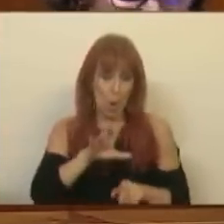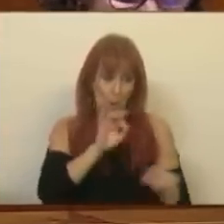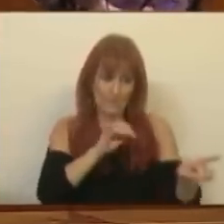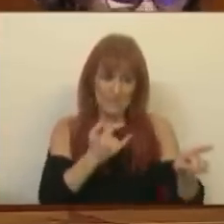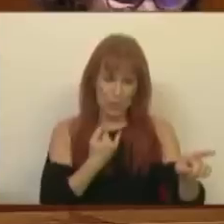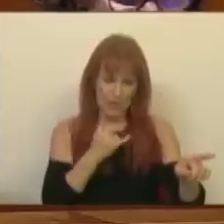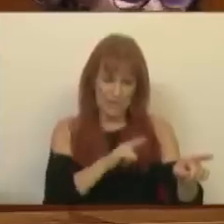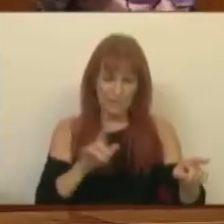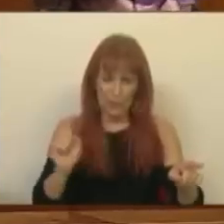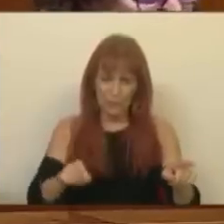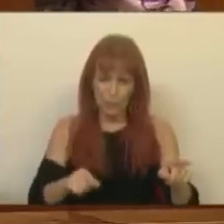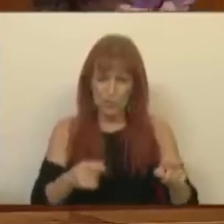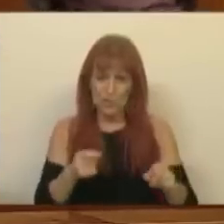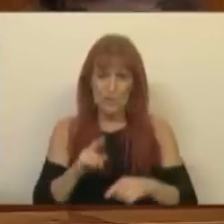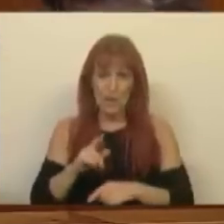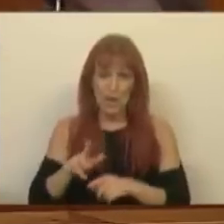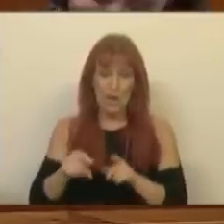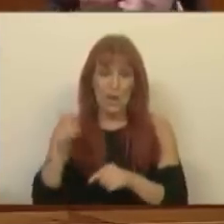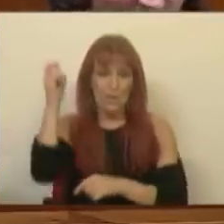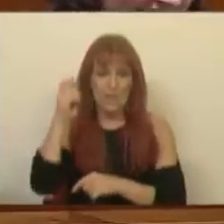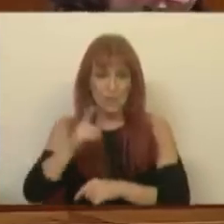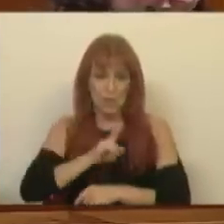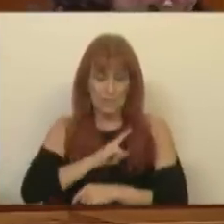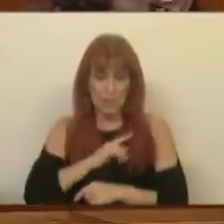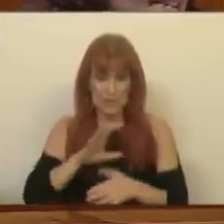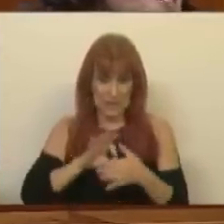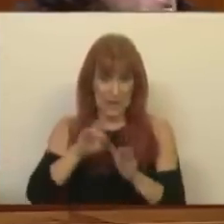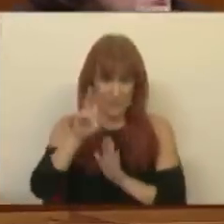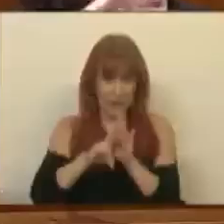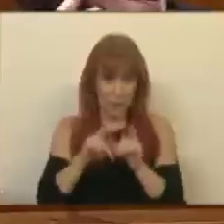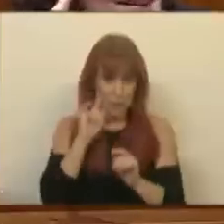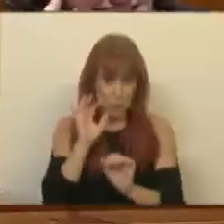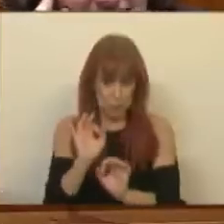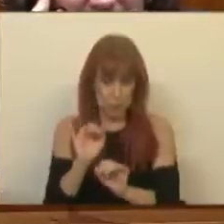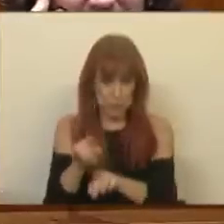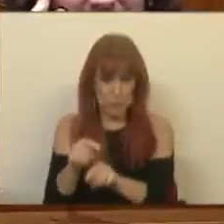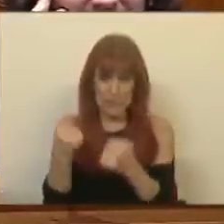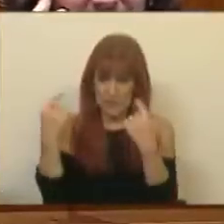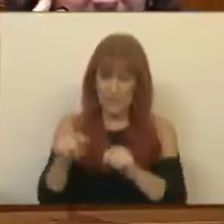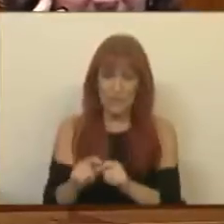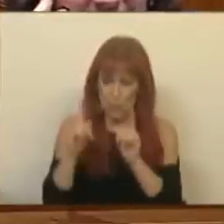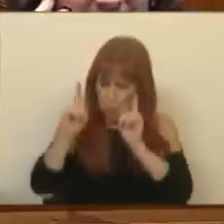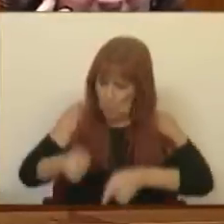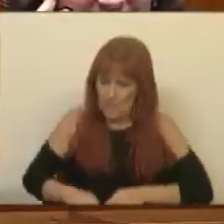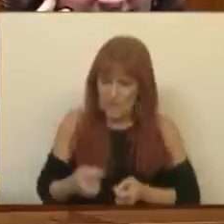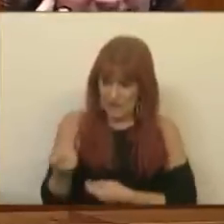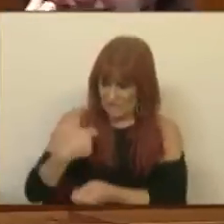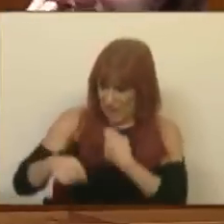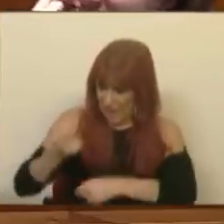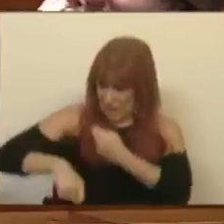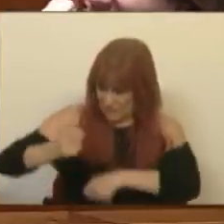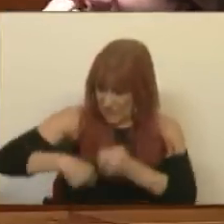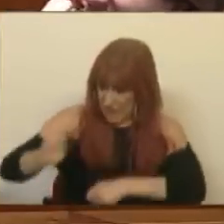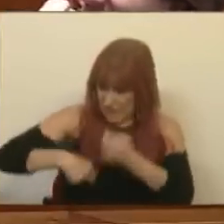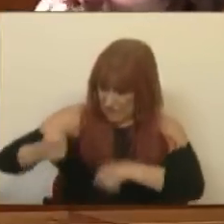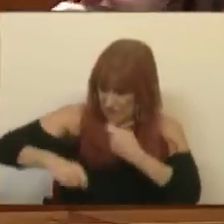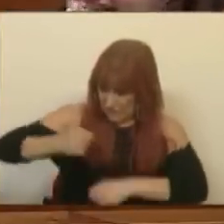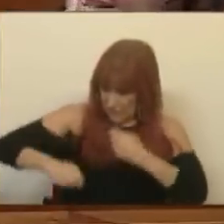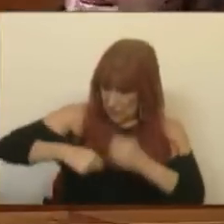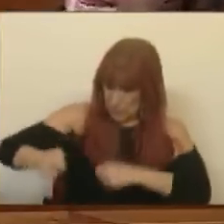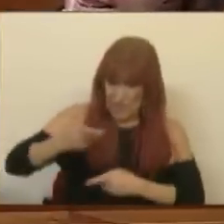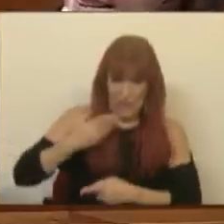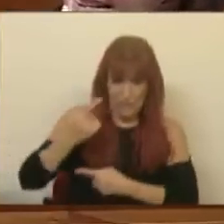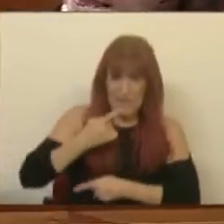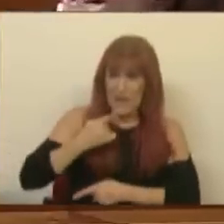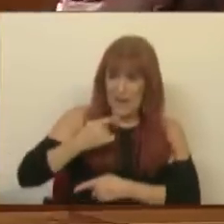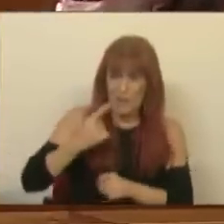Liberal fundos de pensões privados de acordo com as suas regras presenciais tiveram de começar a vender dramáticamente da